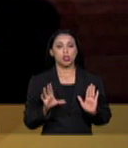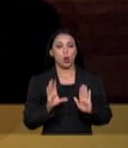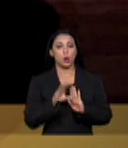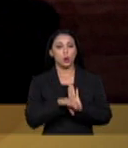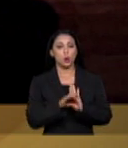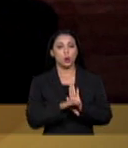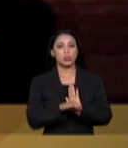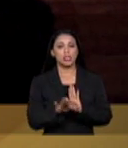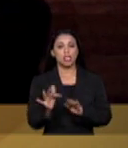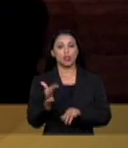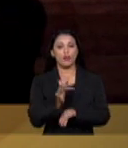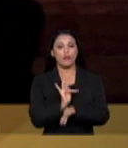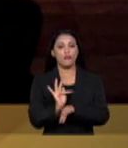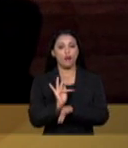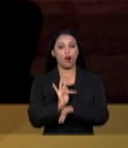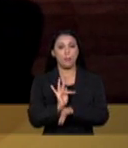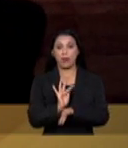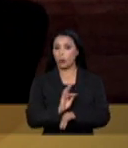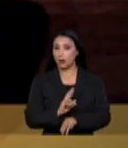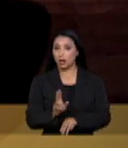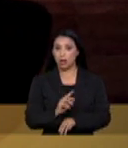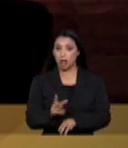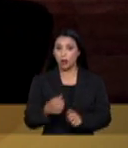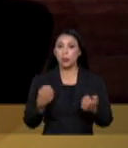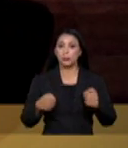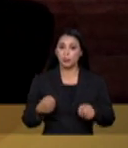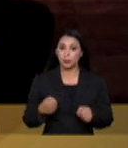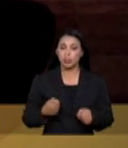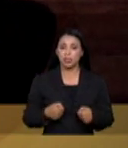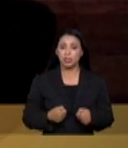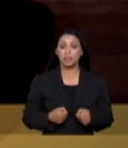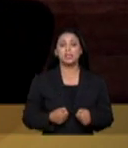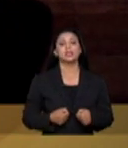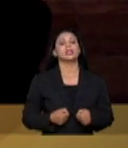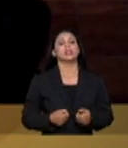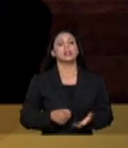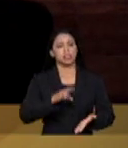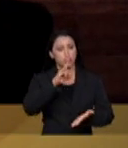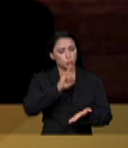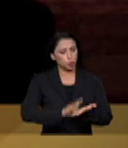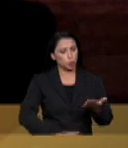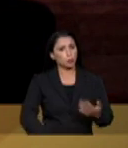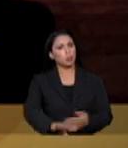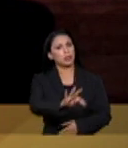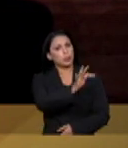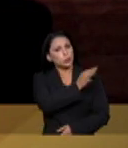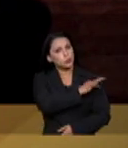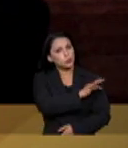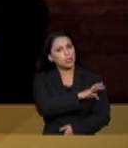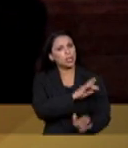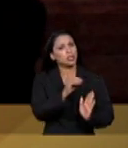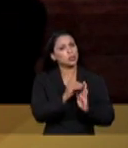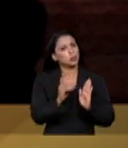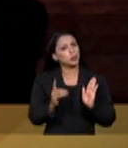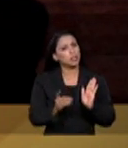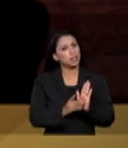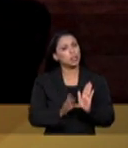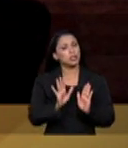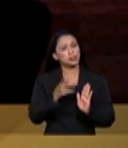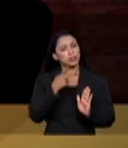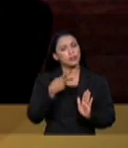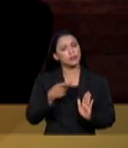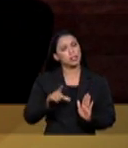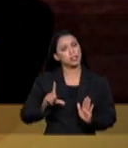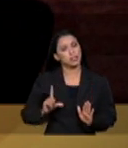passam por mal mas a demonstração por laudo técnico nos termos do Decreto que